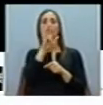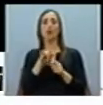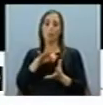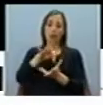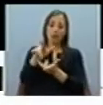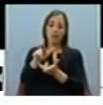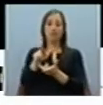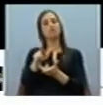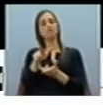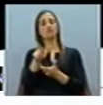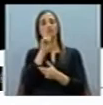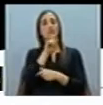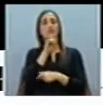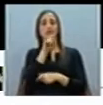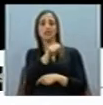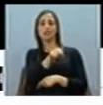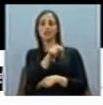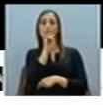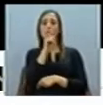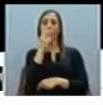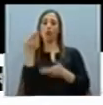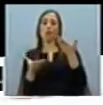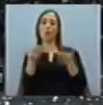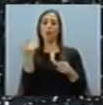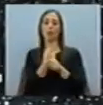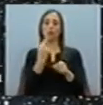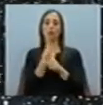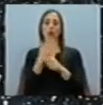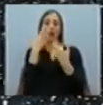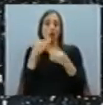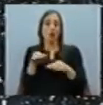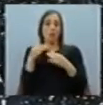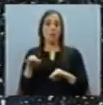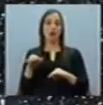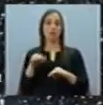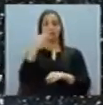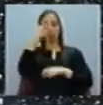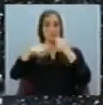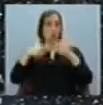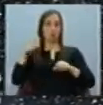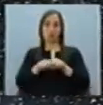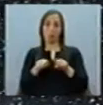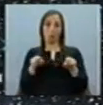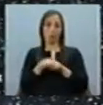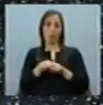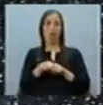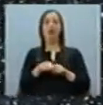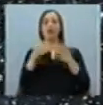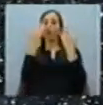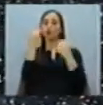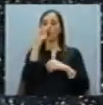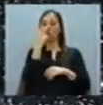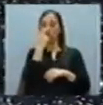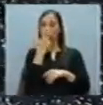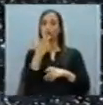calhar, com aquilo que nós, do próprio ciclo dos seres humanos. É uma notícia muito curiosa que vem do